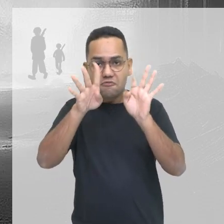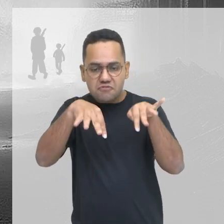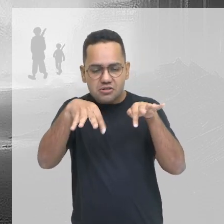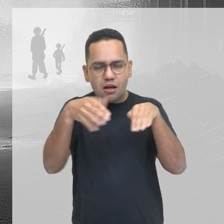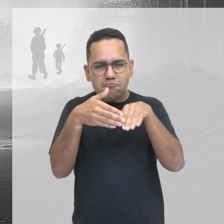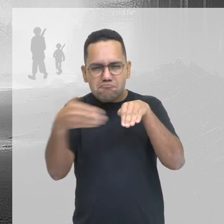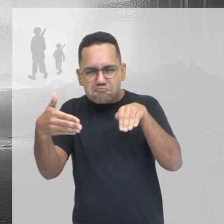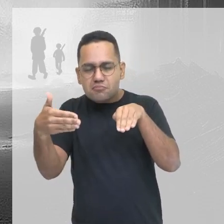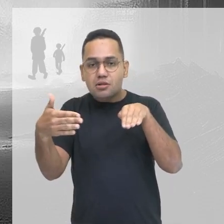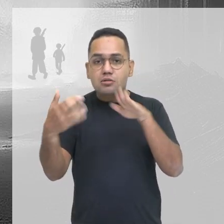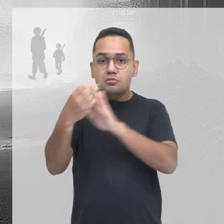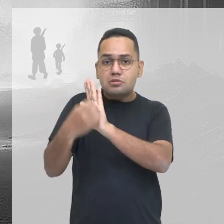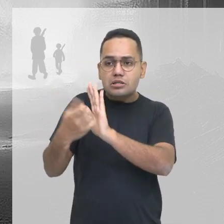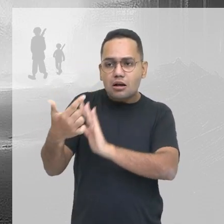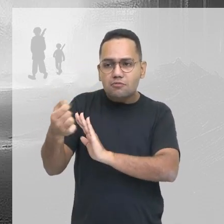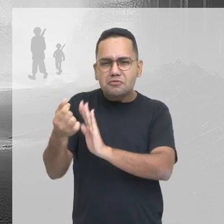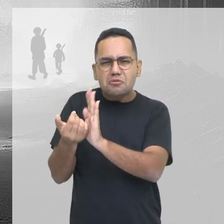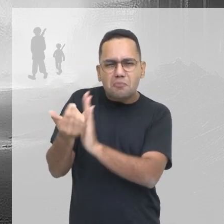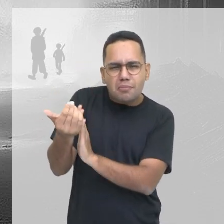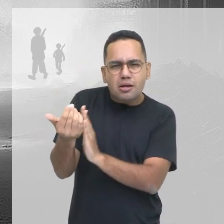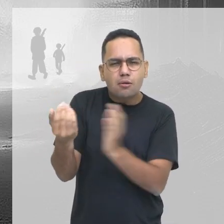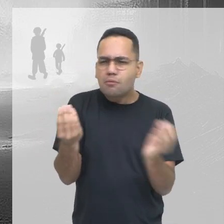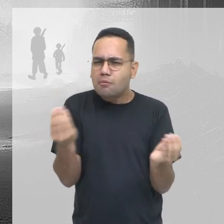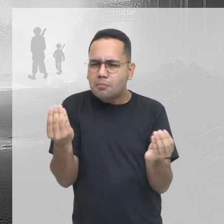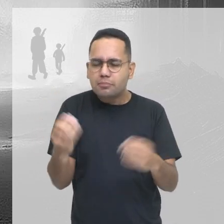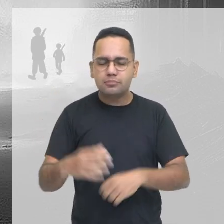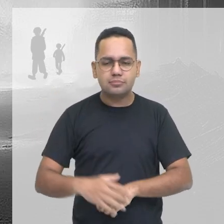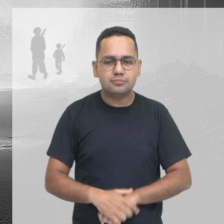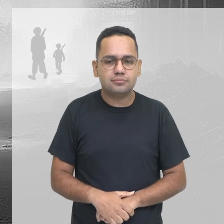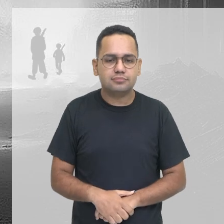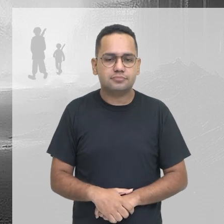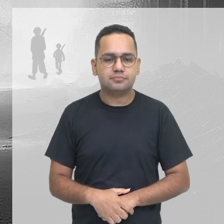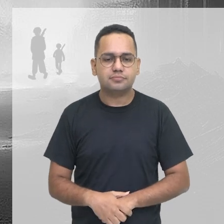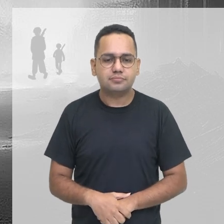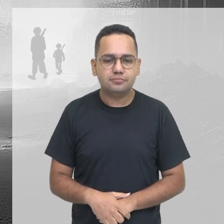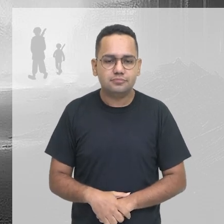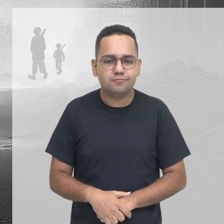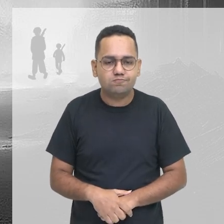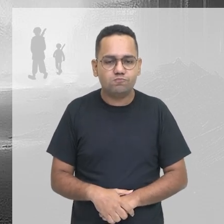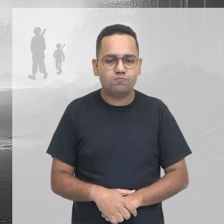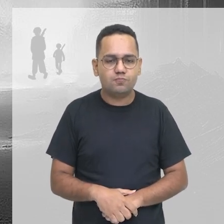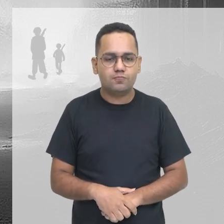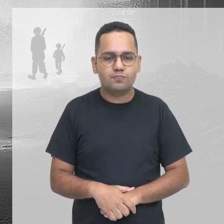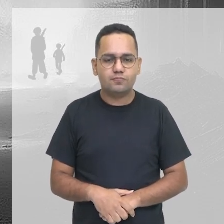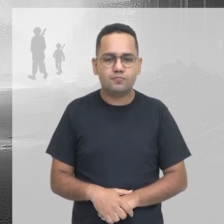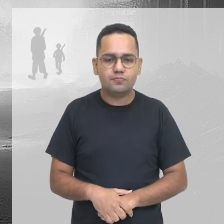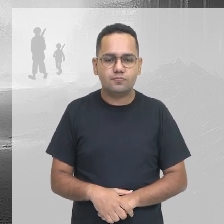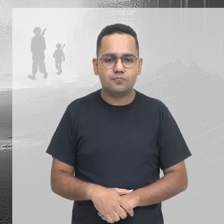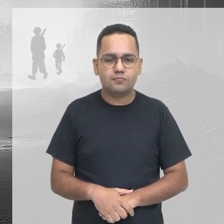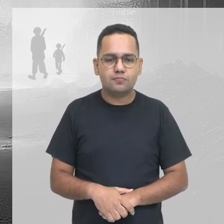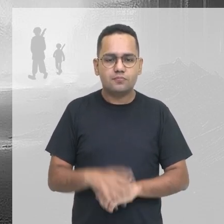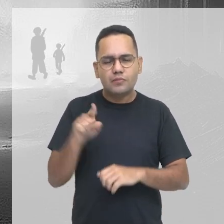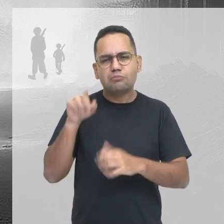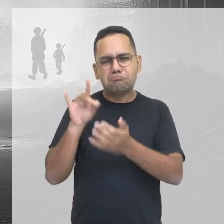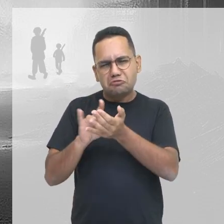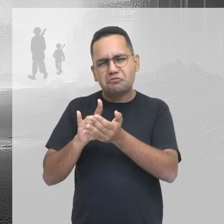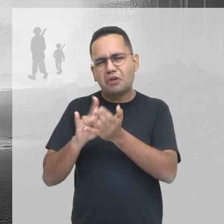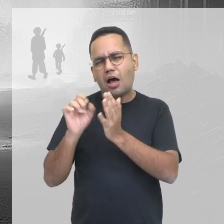século XX? A Primeira Guerra Mundial ela vai se consolidar ali no começo do século XX, mas